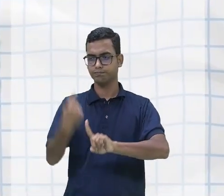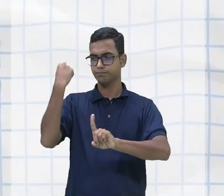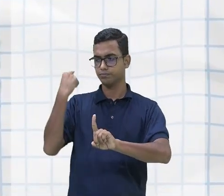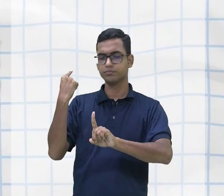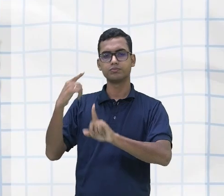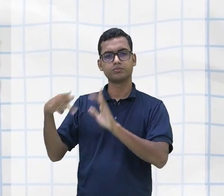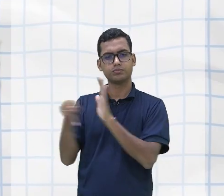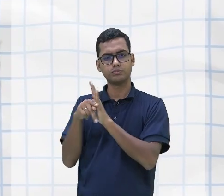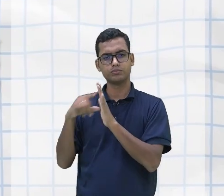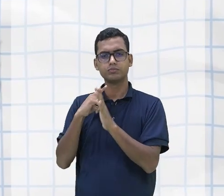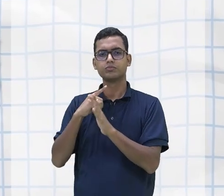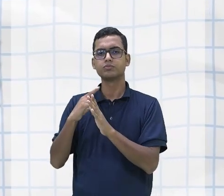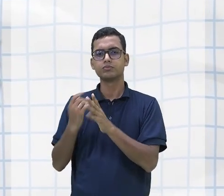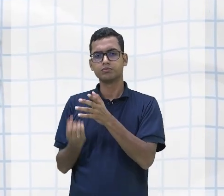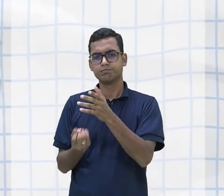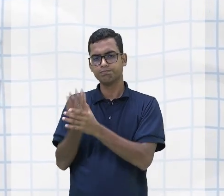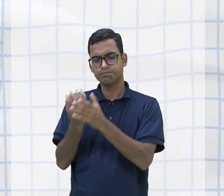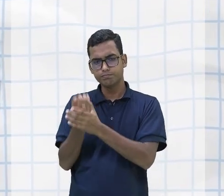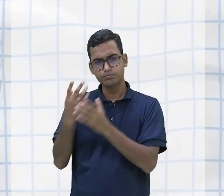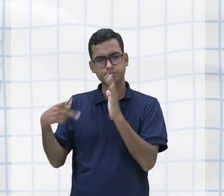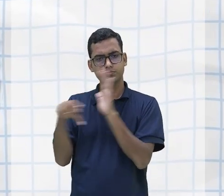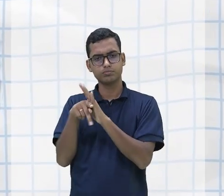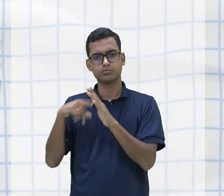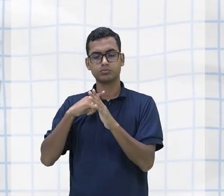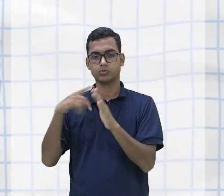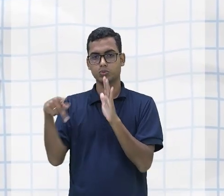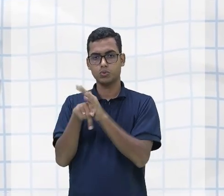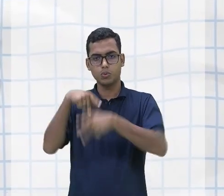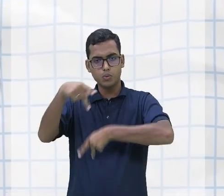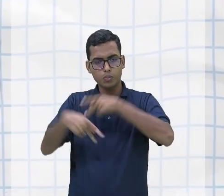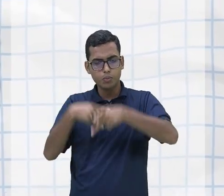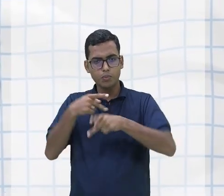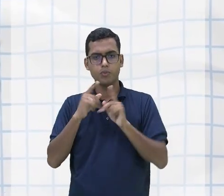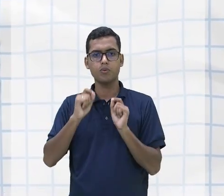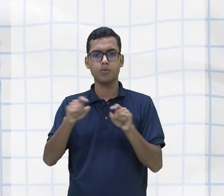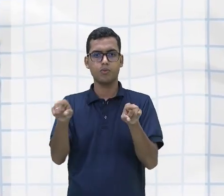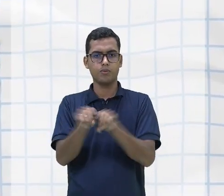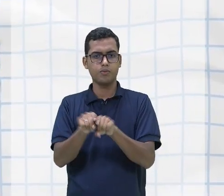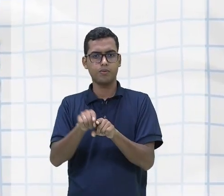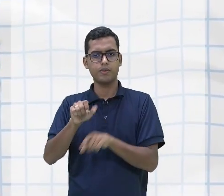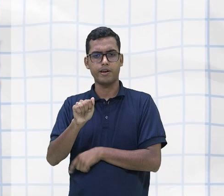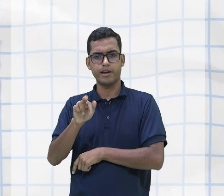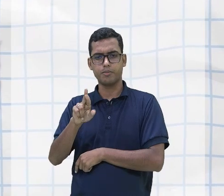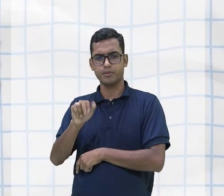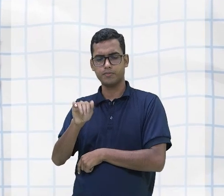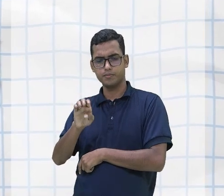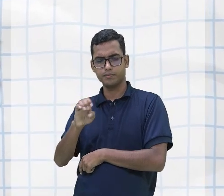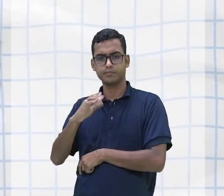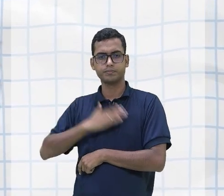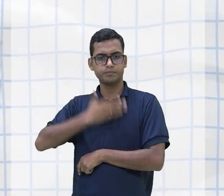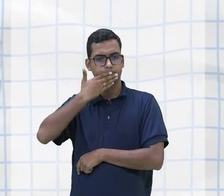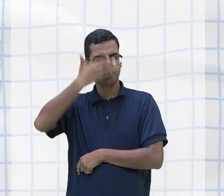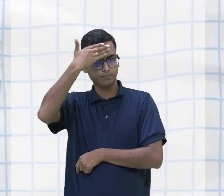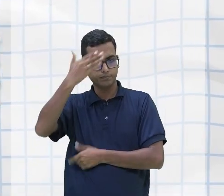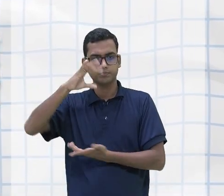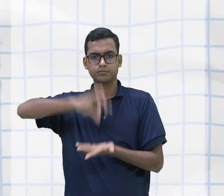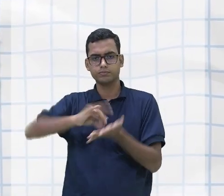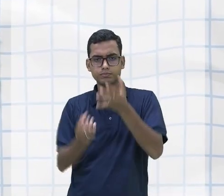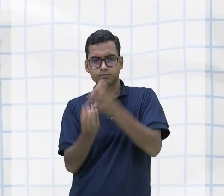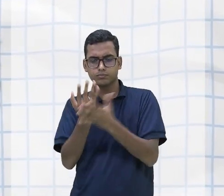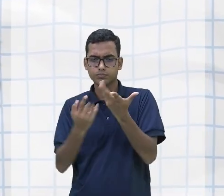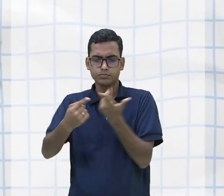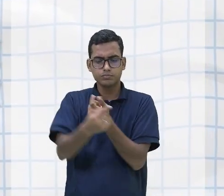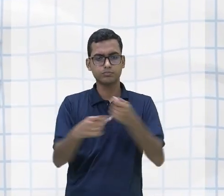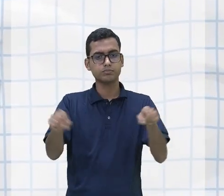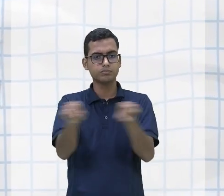dos logaritmos, os árabes aprenderam e desenvolveram diversas partes da matemática com base no que aprenderam com os gregos e